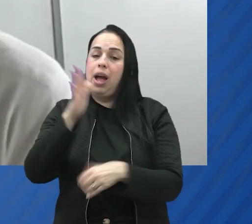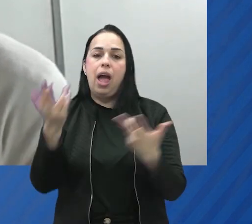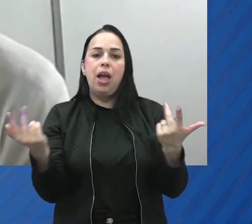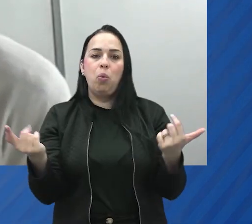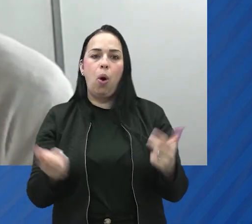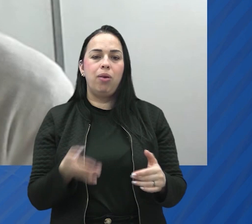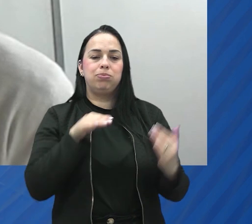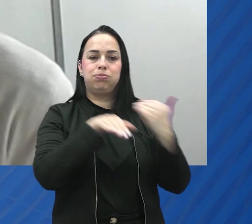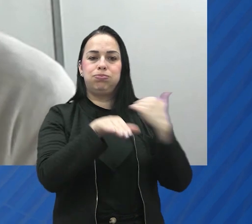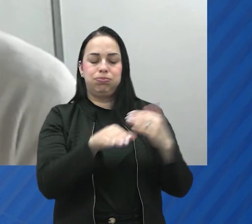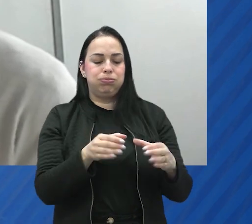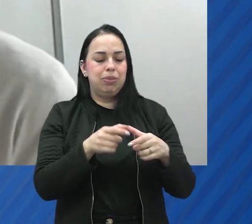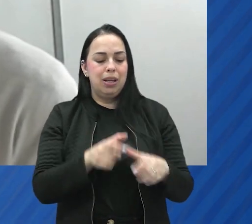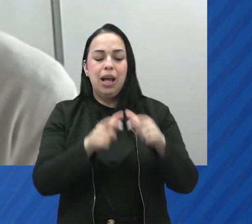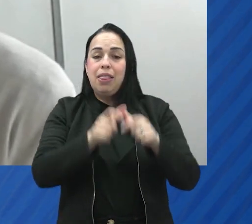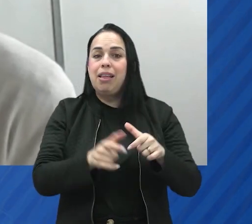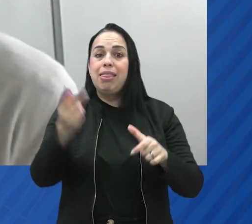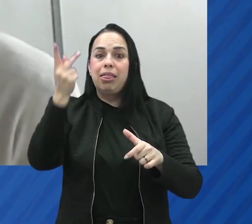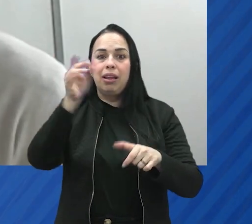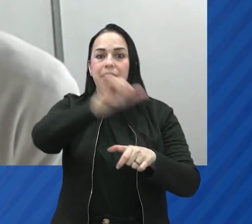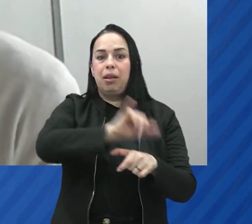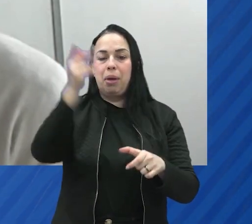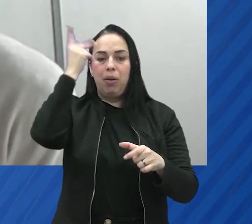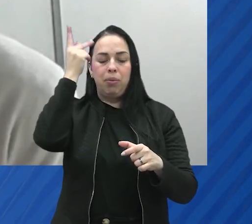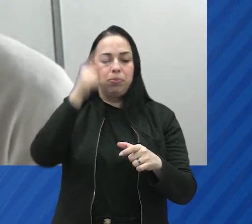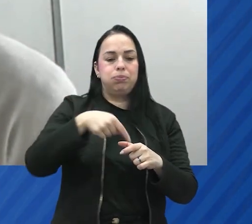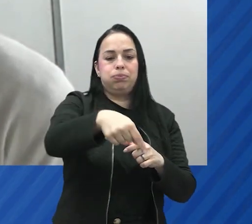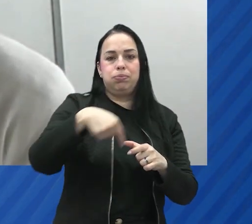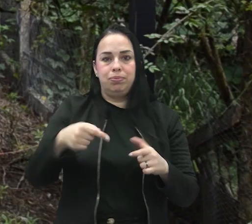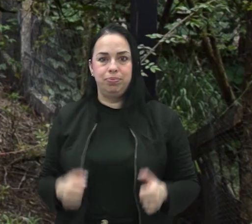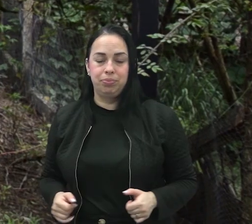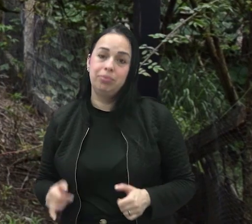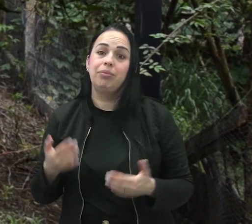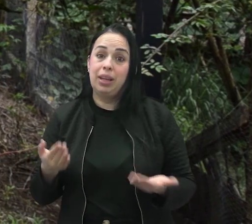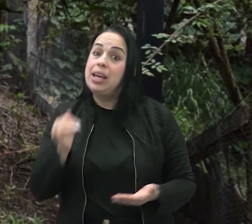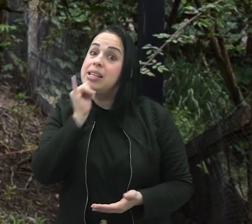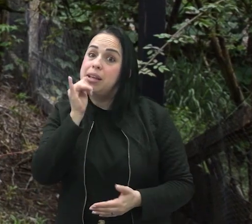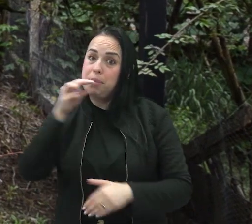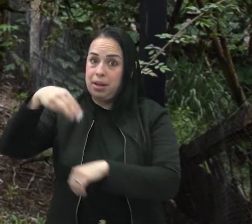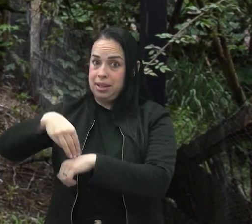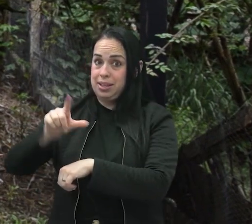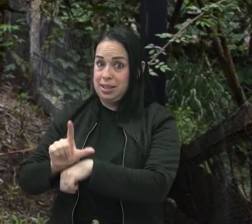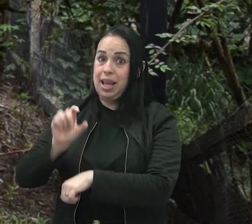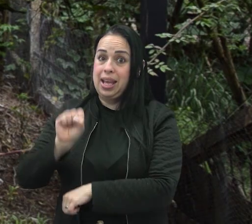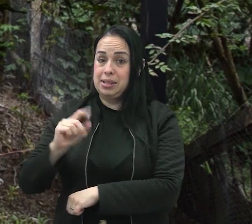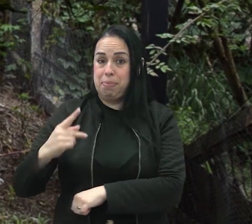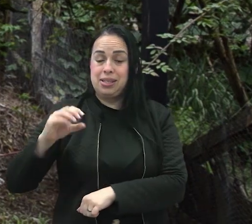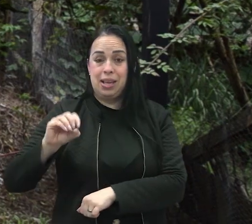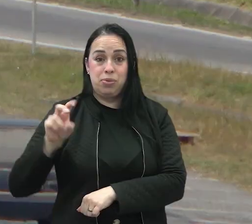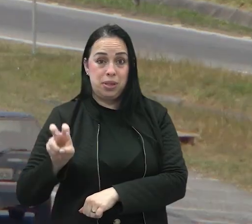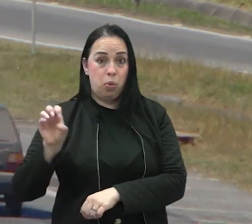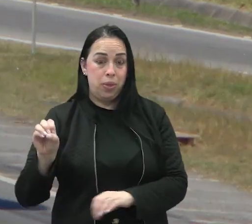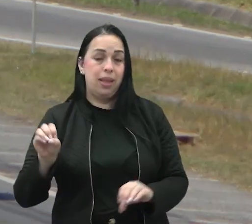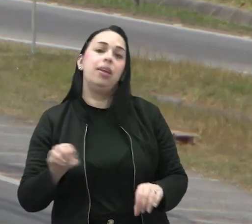da rodovia, né? E o número que vai ter ali é o ângulo da rodovia. A rodovia Monteiro Lobato, a